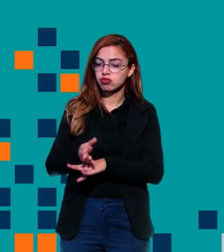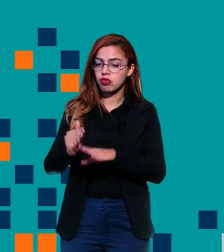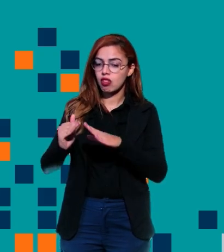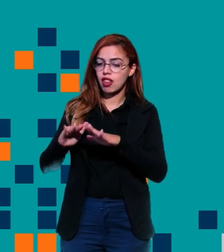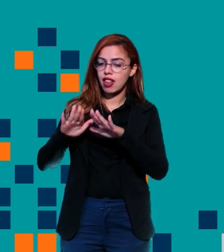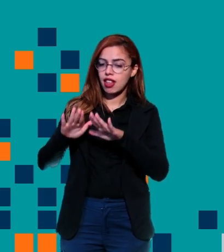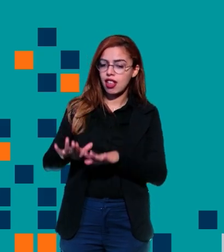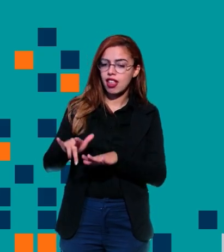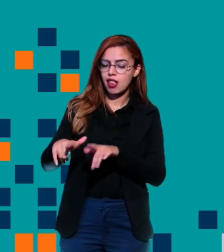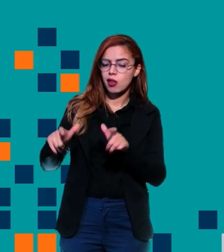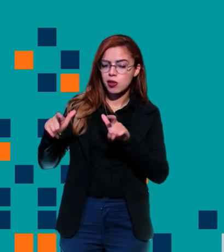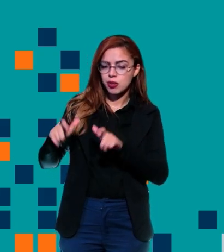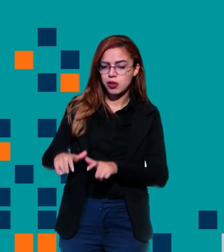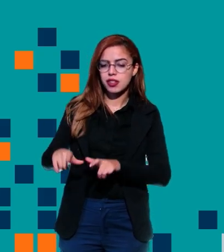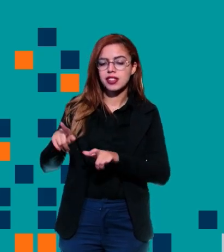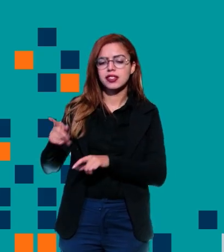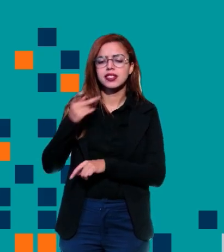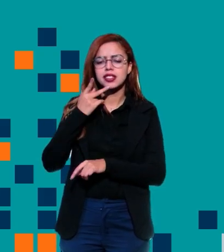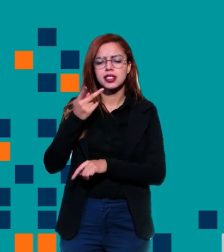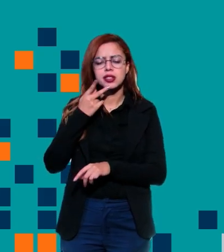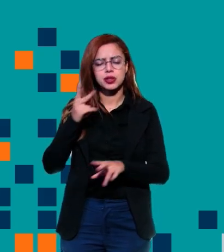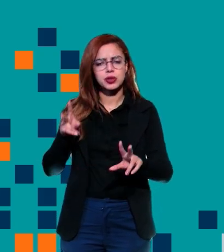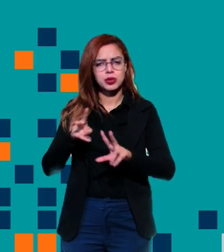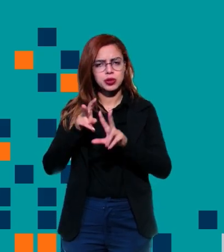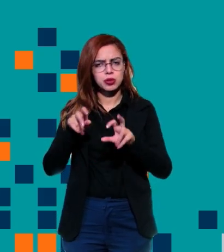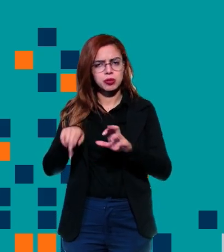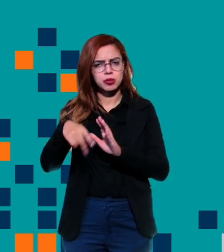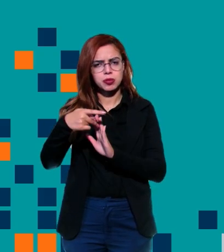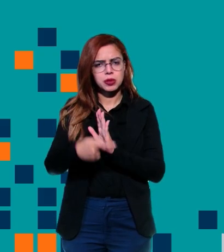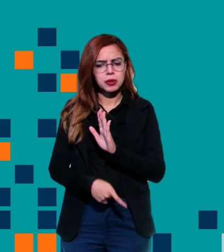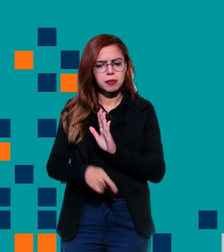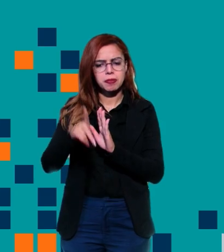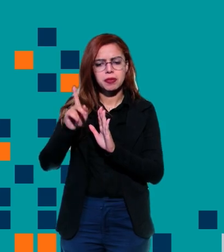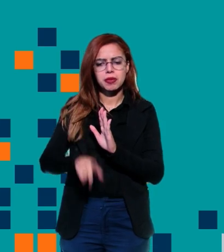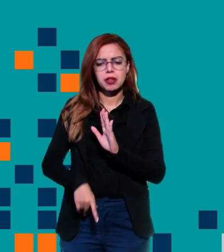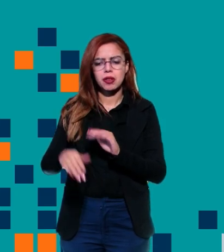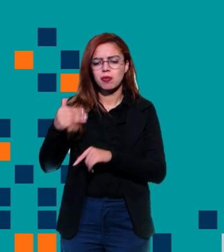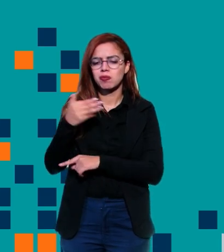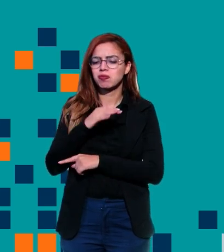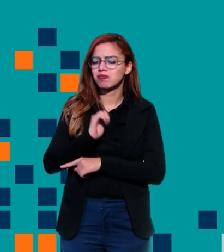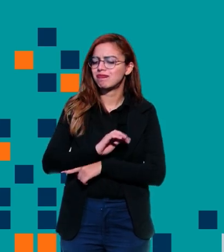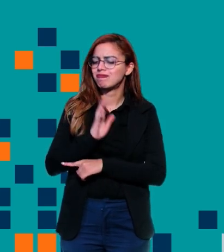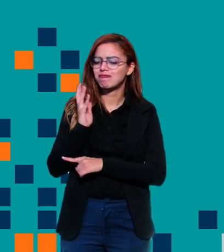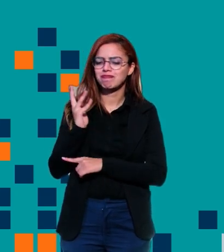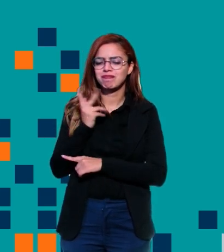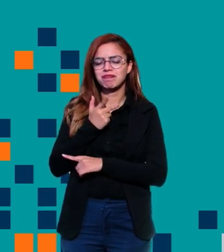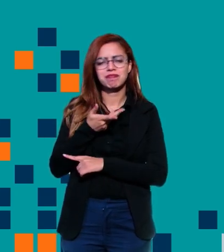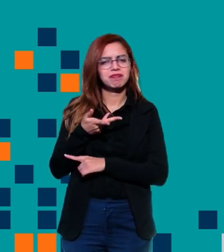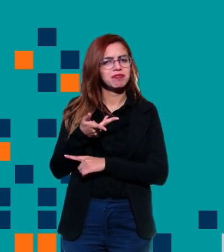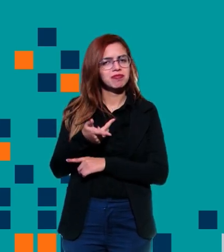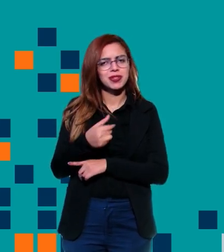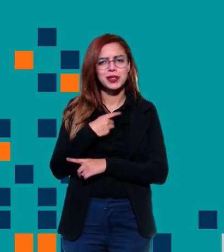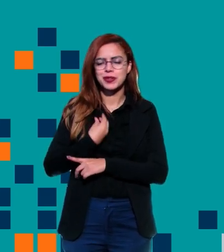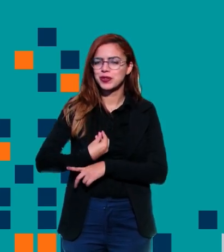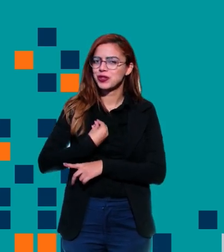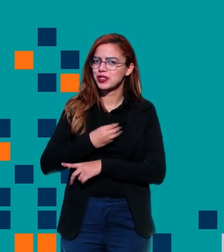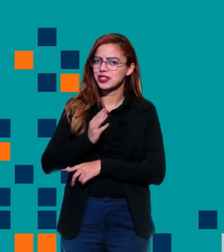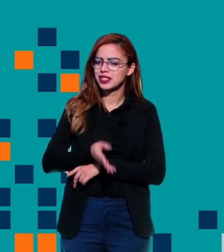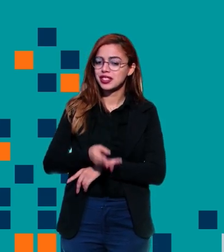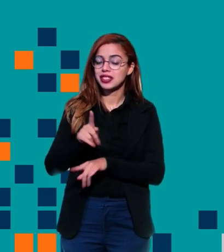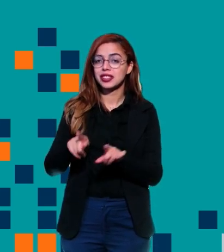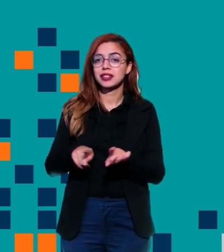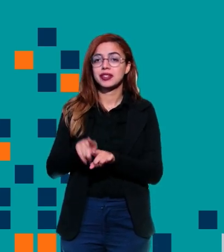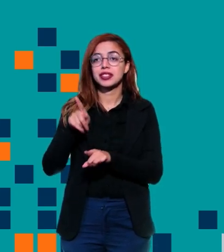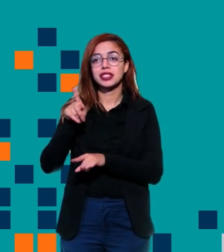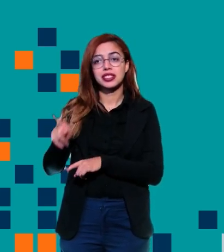do escritório, e ele fala, Sérgio, foi realmente um dos hotéis mais espetaculares que eu já estive, e ele já tirava